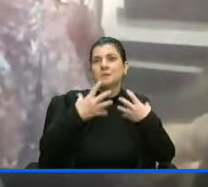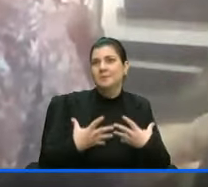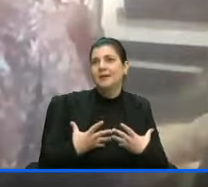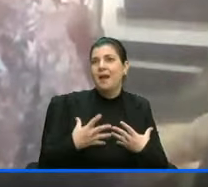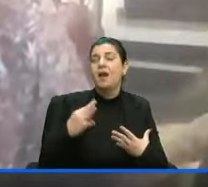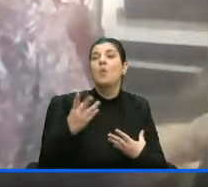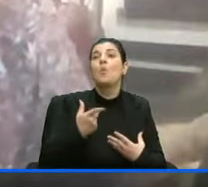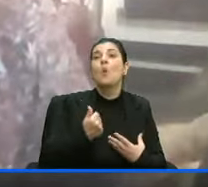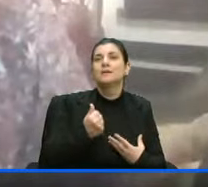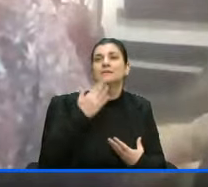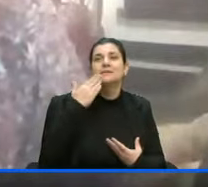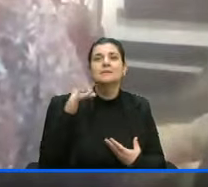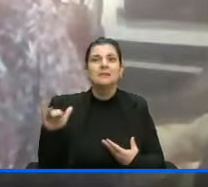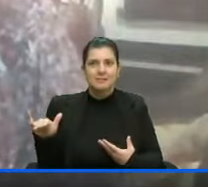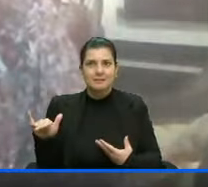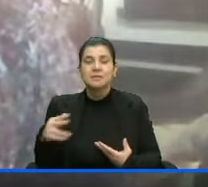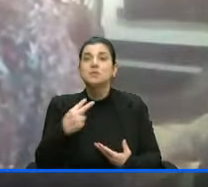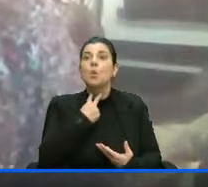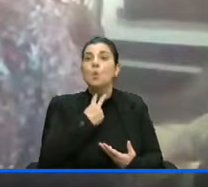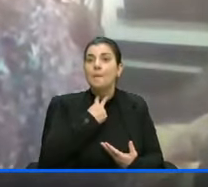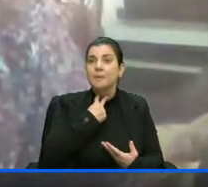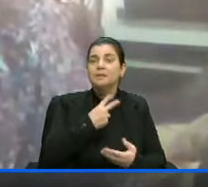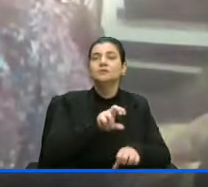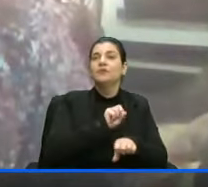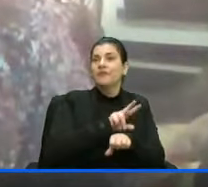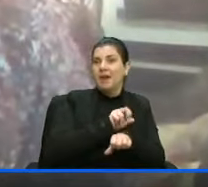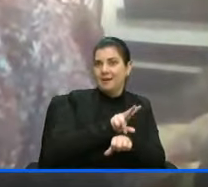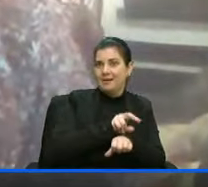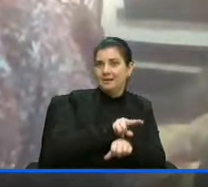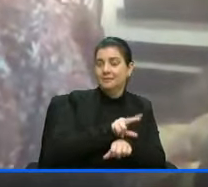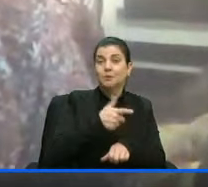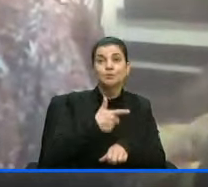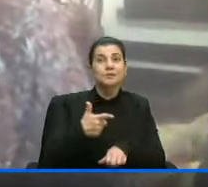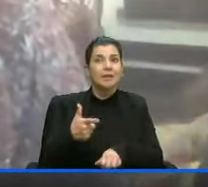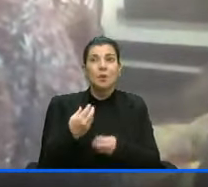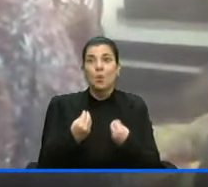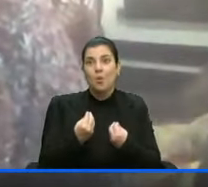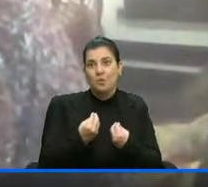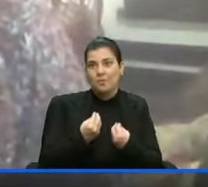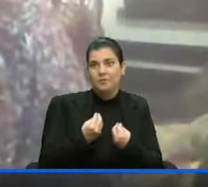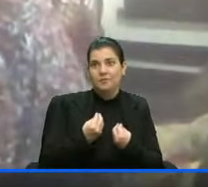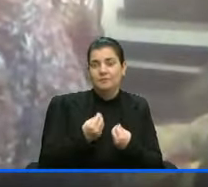estão demandando vaga. Não tem como globalizar isso, Denise.